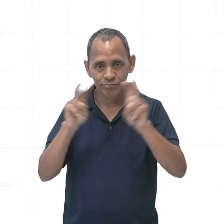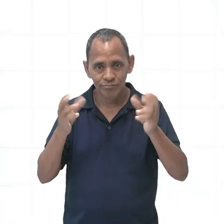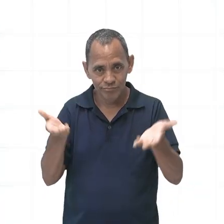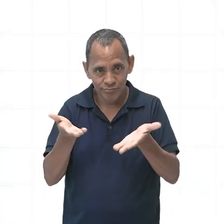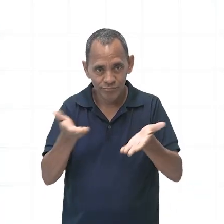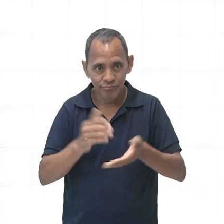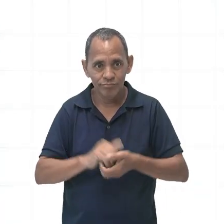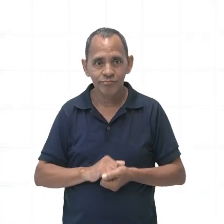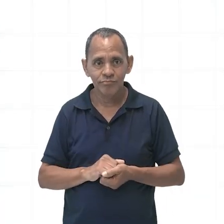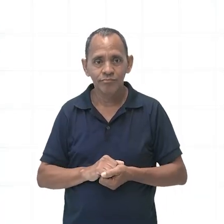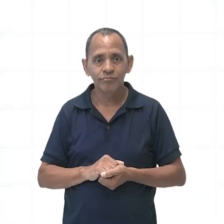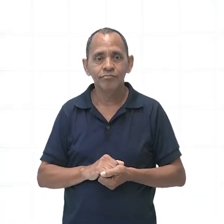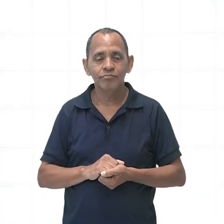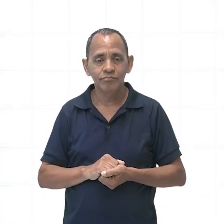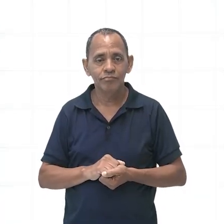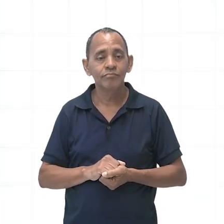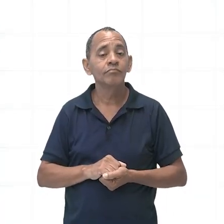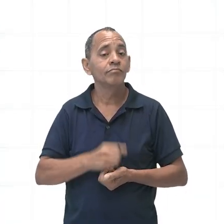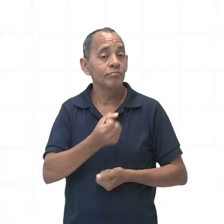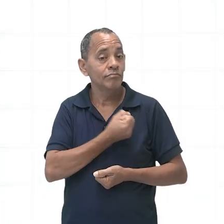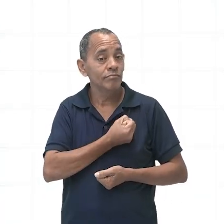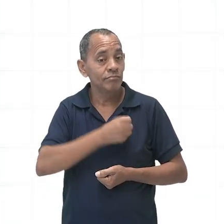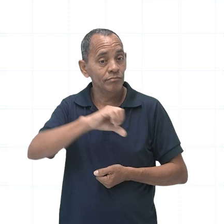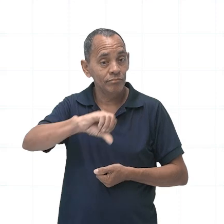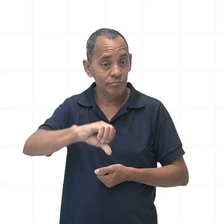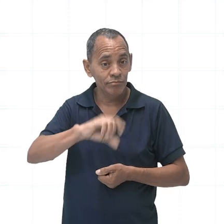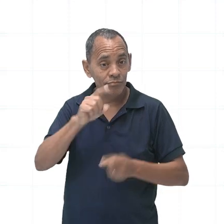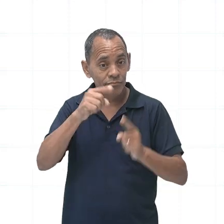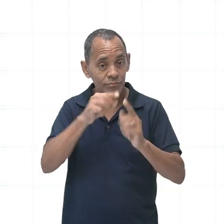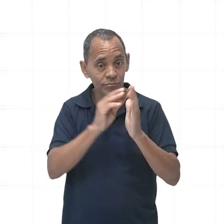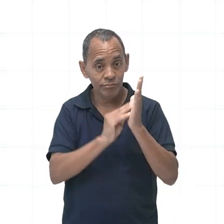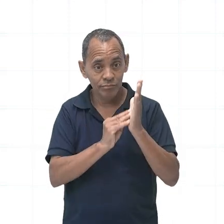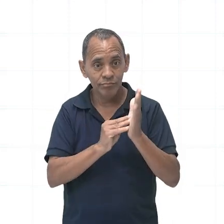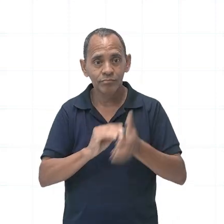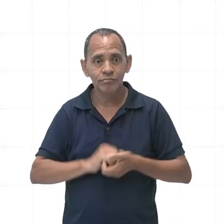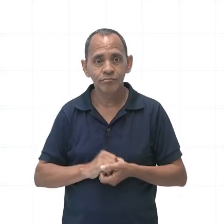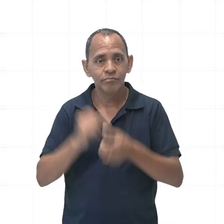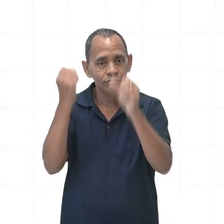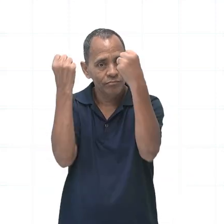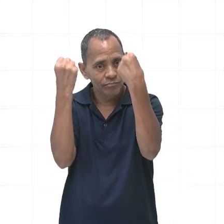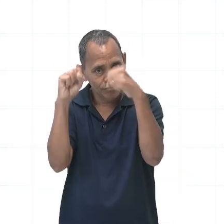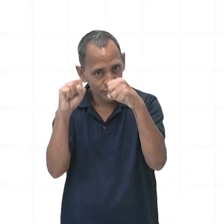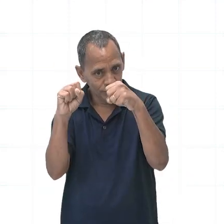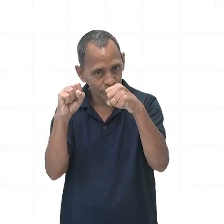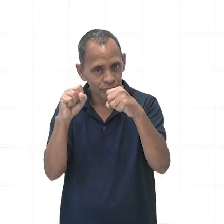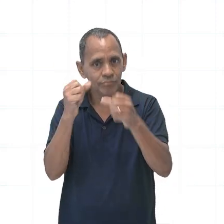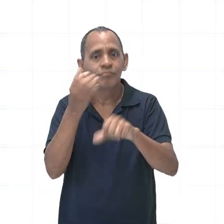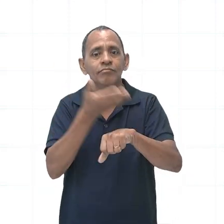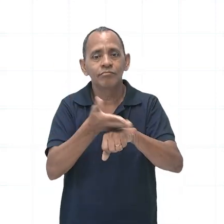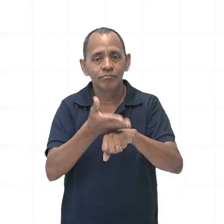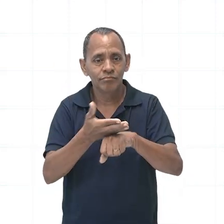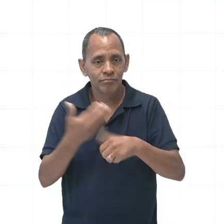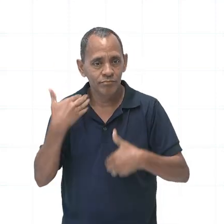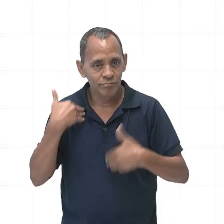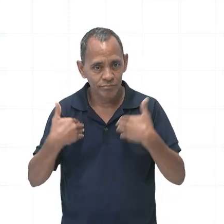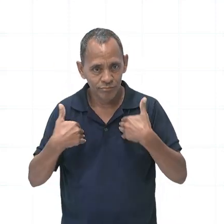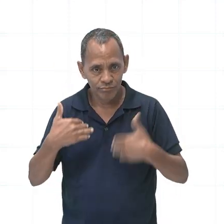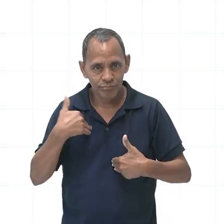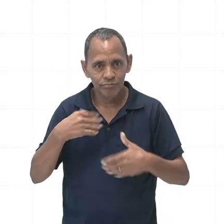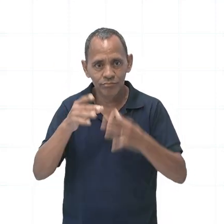aula? Aula 9, objeto de conhecimento, ginástica de condicionamento físico,